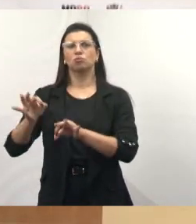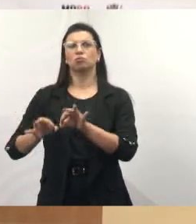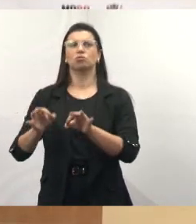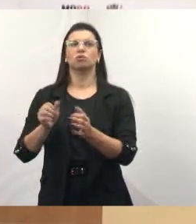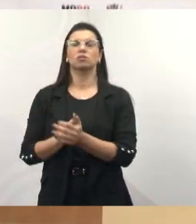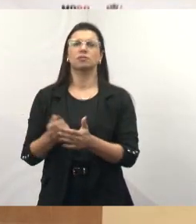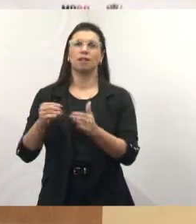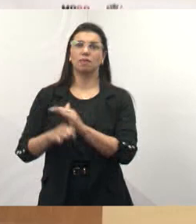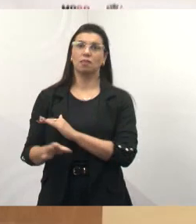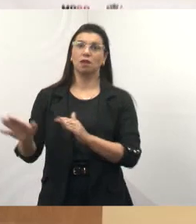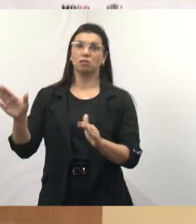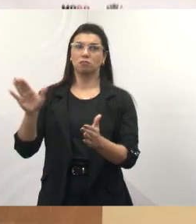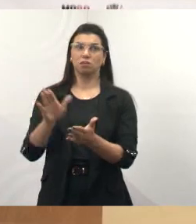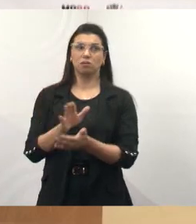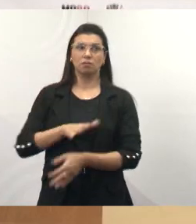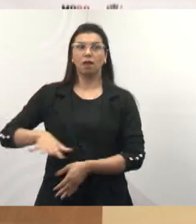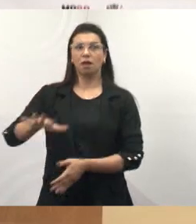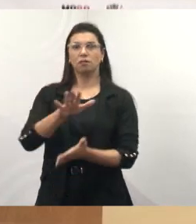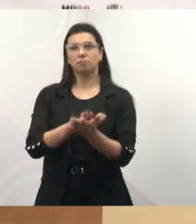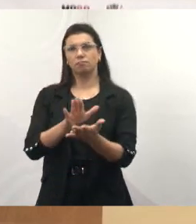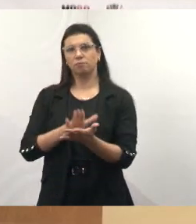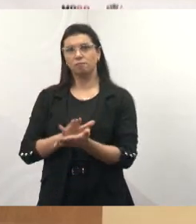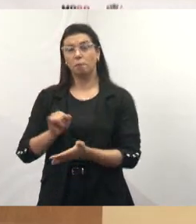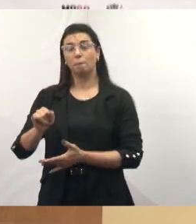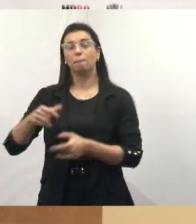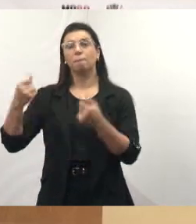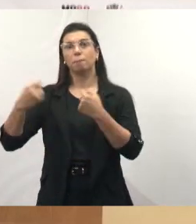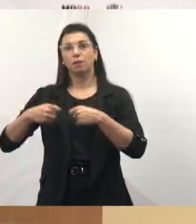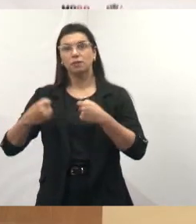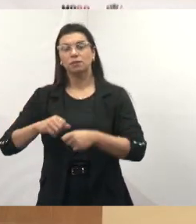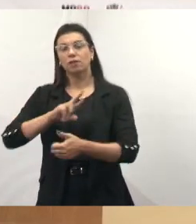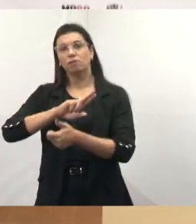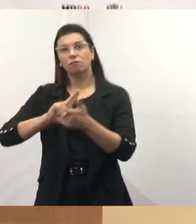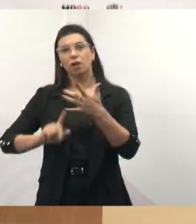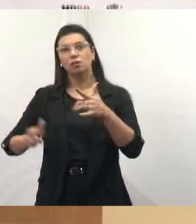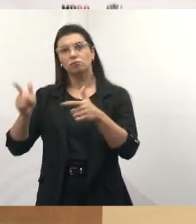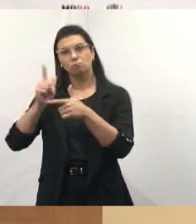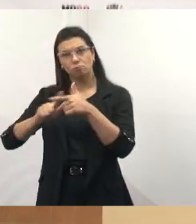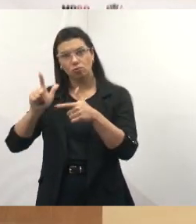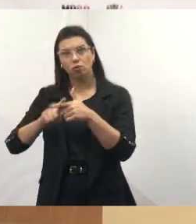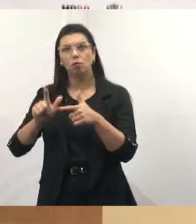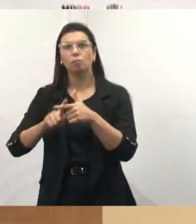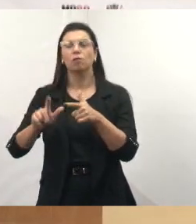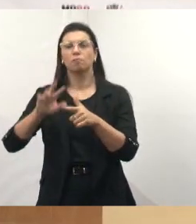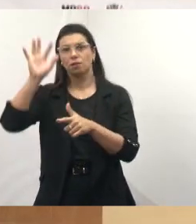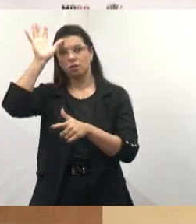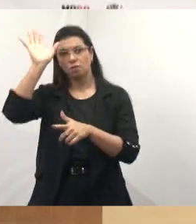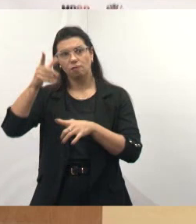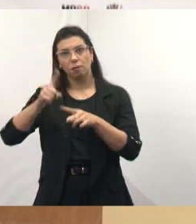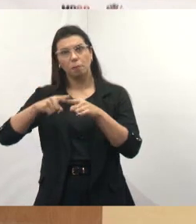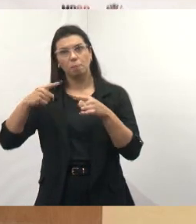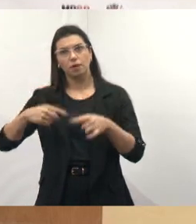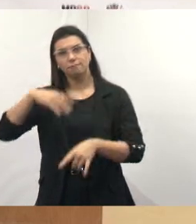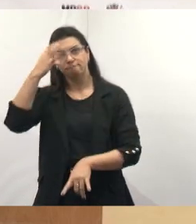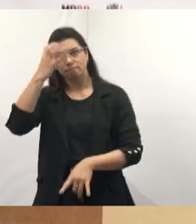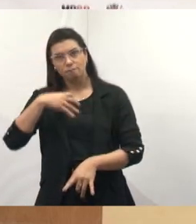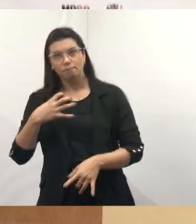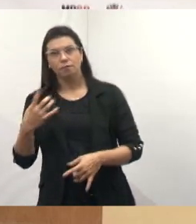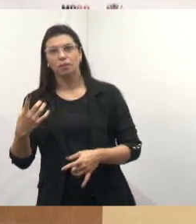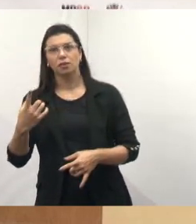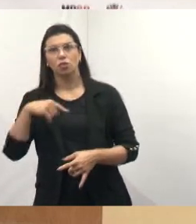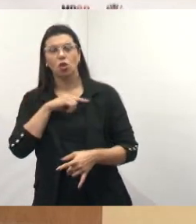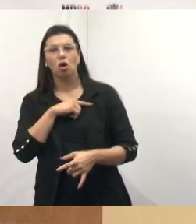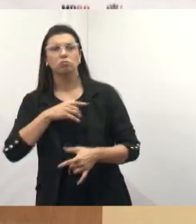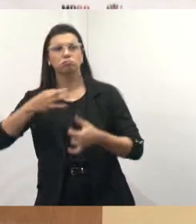São vários aspectos que precisam ser discutidos, são vários aspectos que precisam ser tratados, mas, porém, com muita seriedade, com